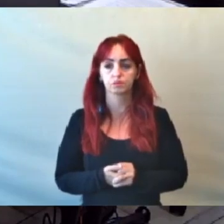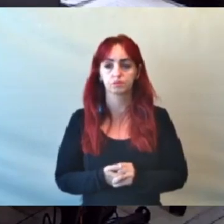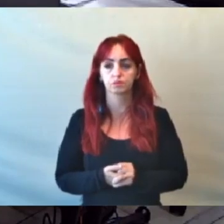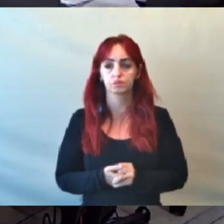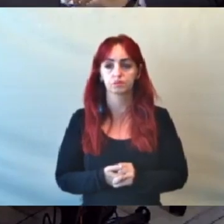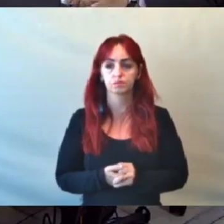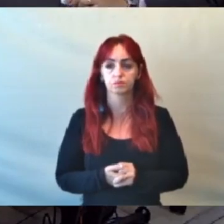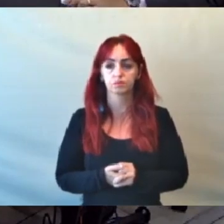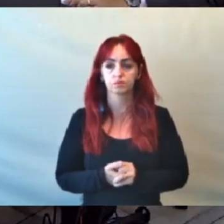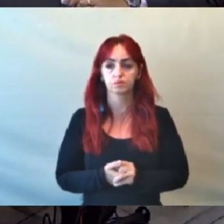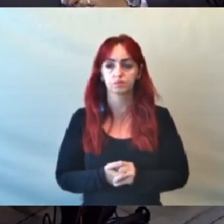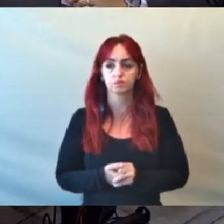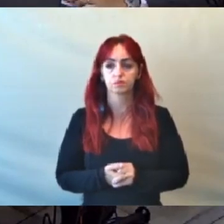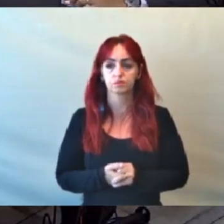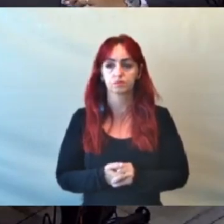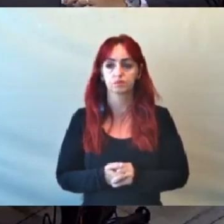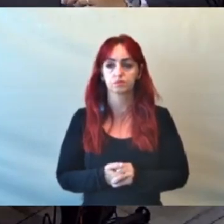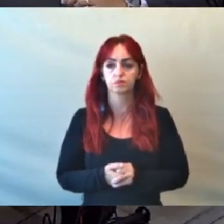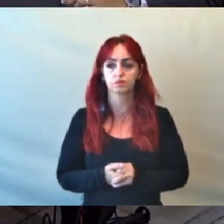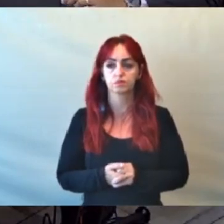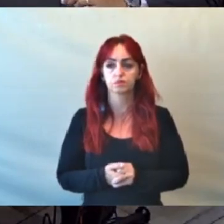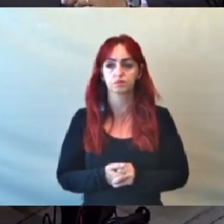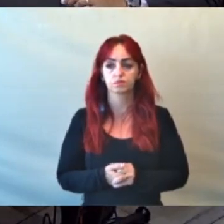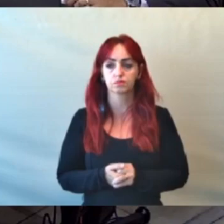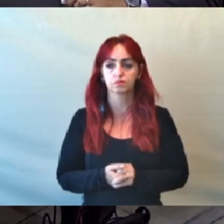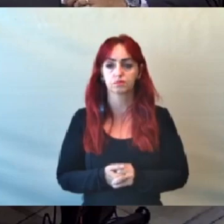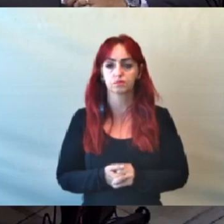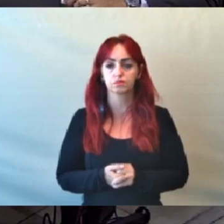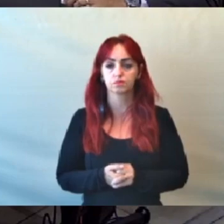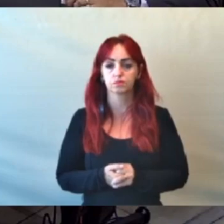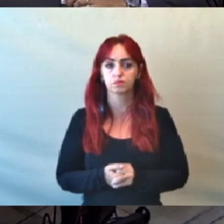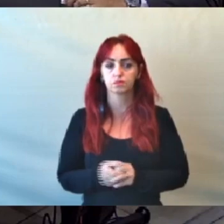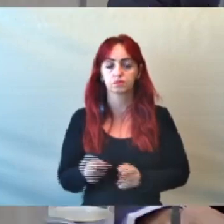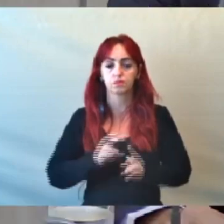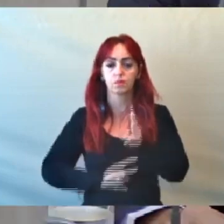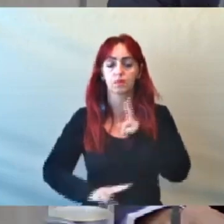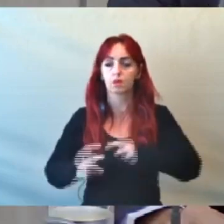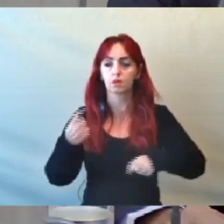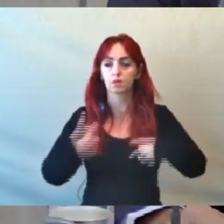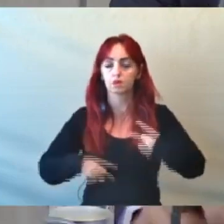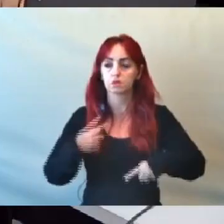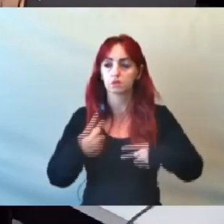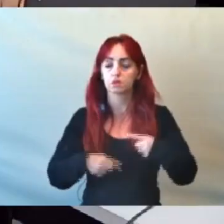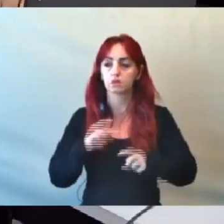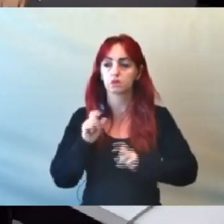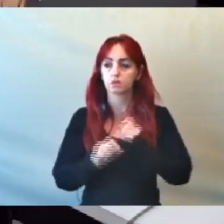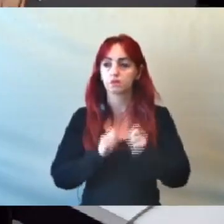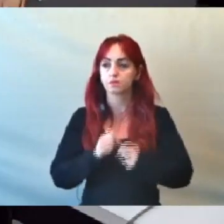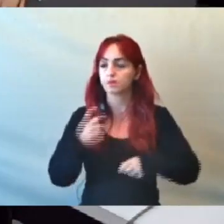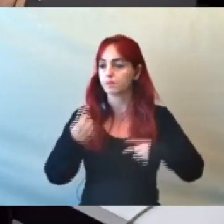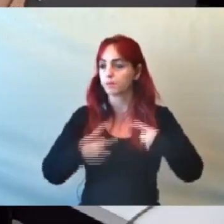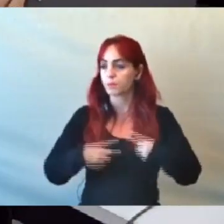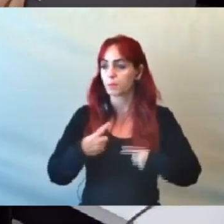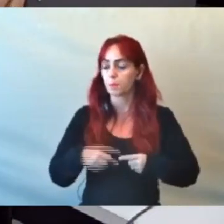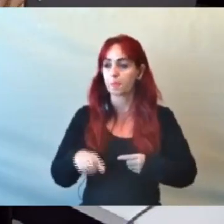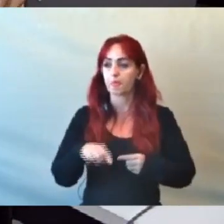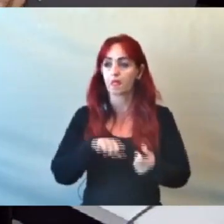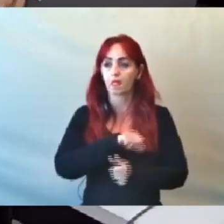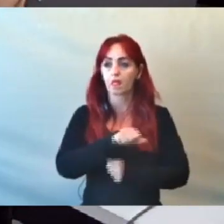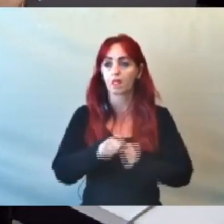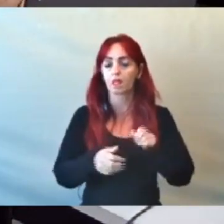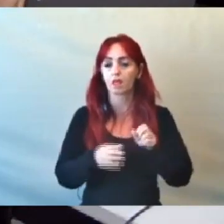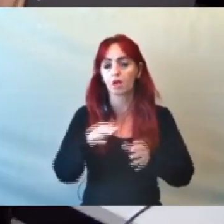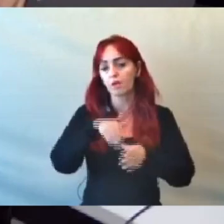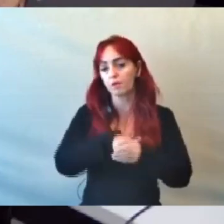Então, eu coloco e mantenho em discussão. Mais alguém para discutir? Eu passo a votação. Como voto, vereador Braulio Lara? De acordo com a juntada